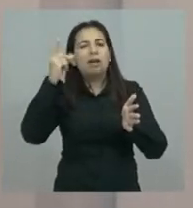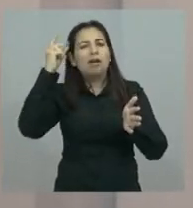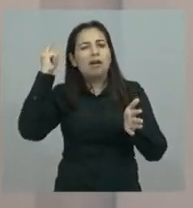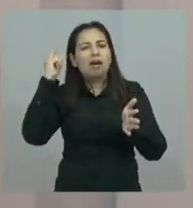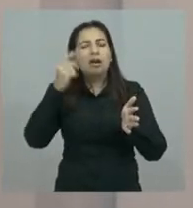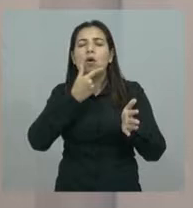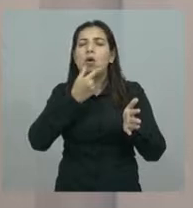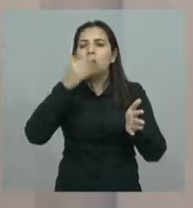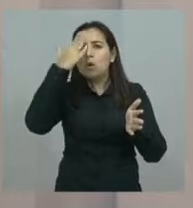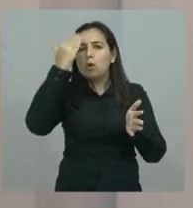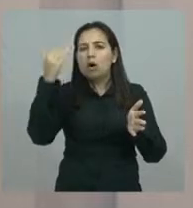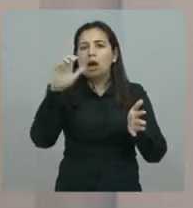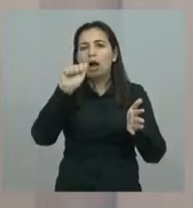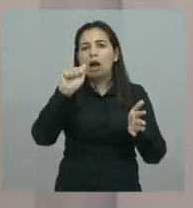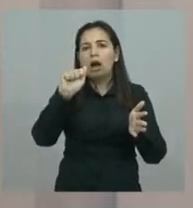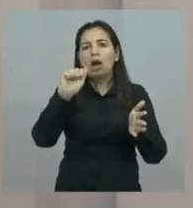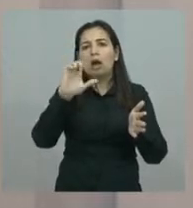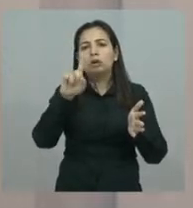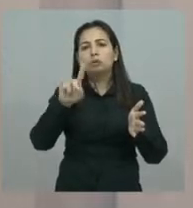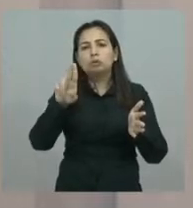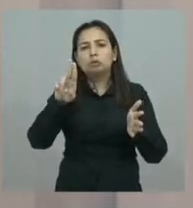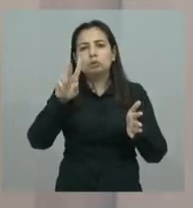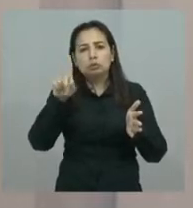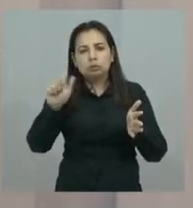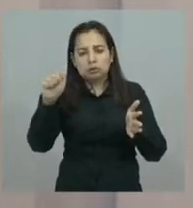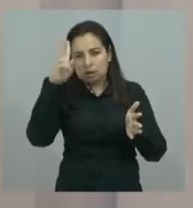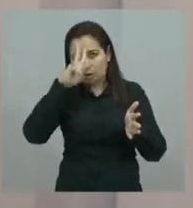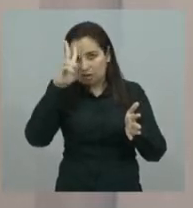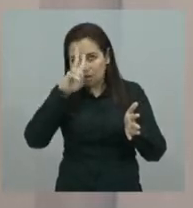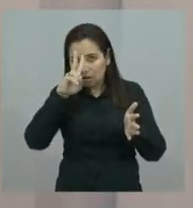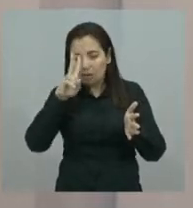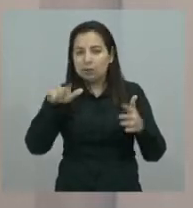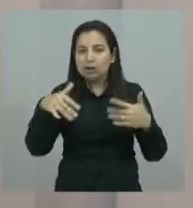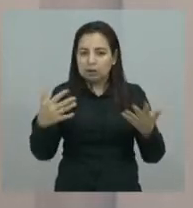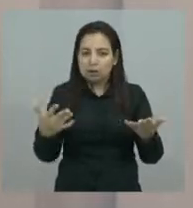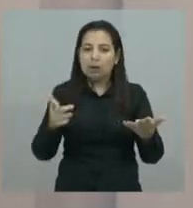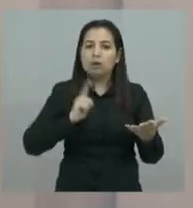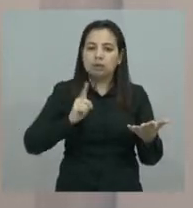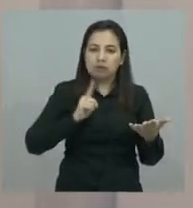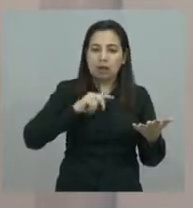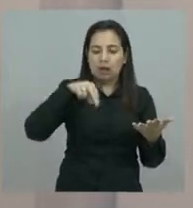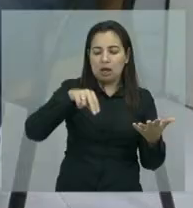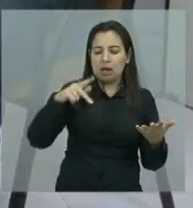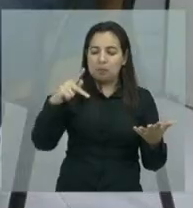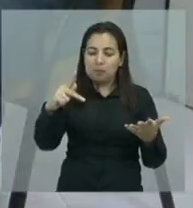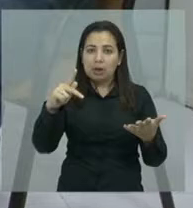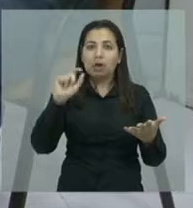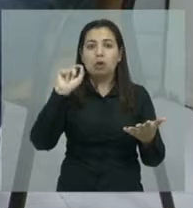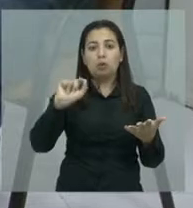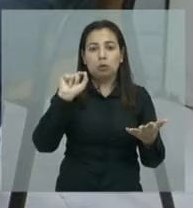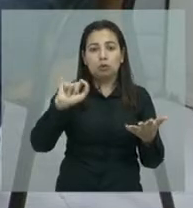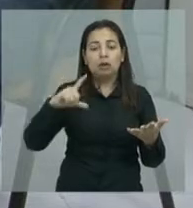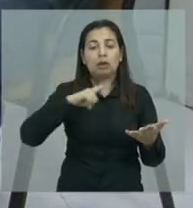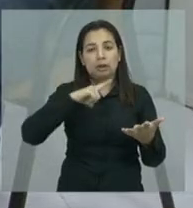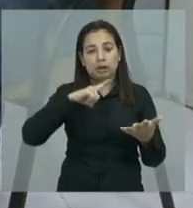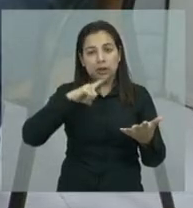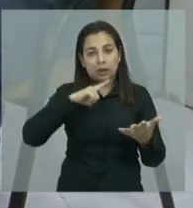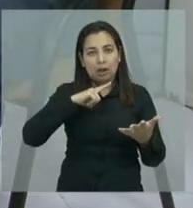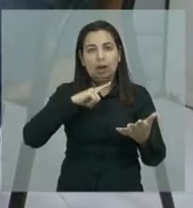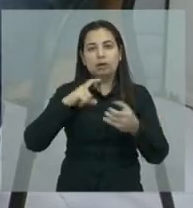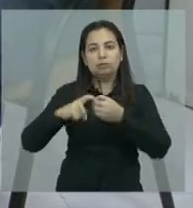do HIV, né? E naquela época surgiu a RNP, uma rede constituída só por